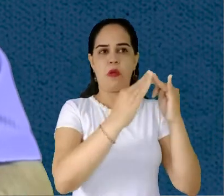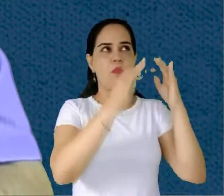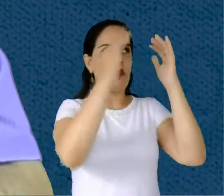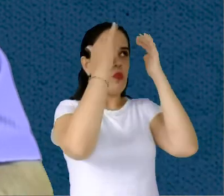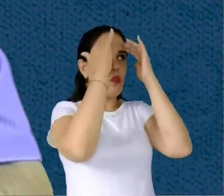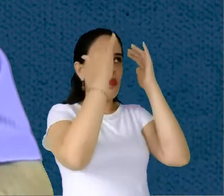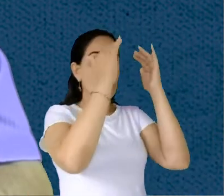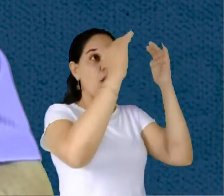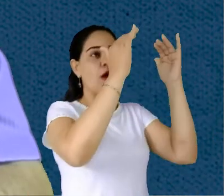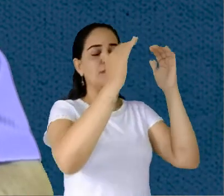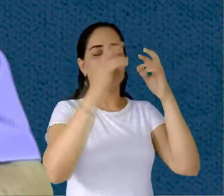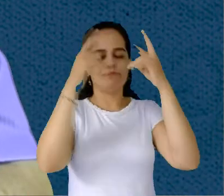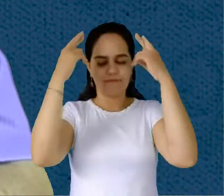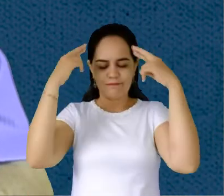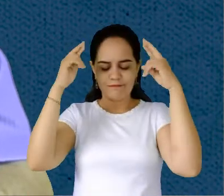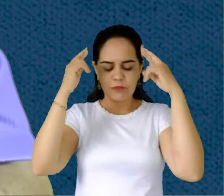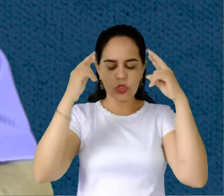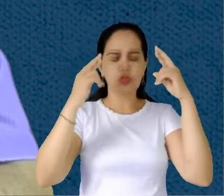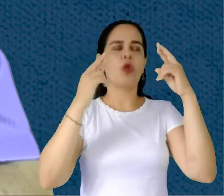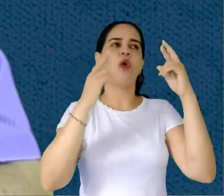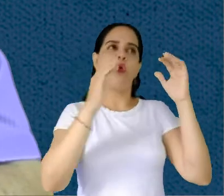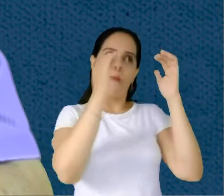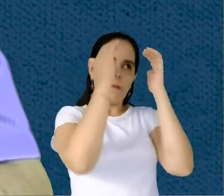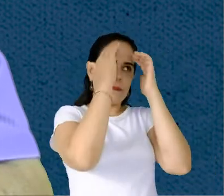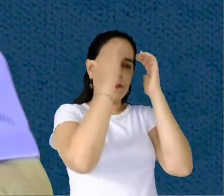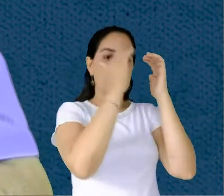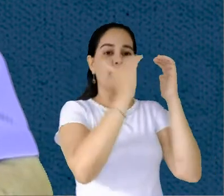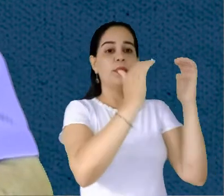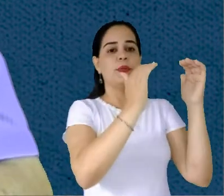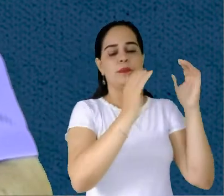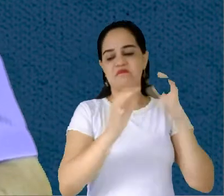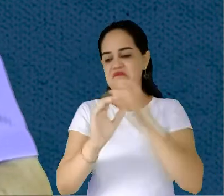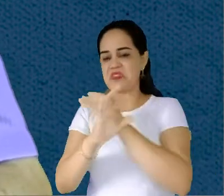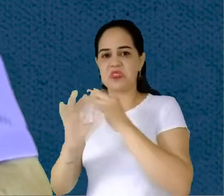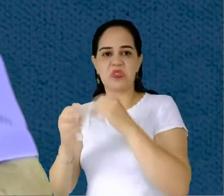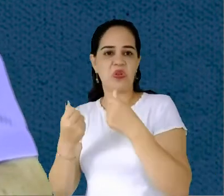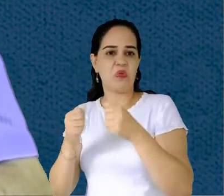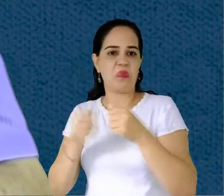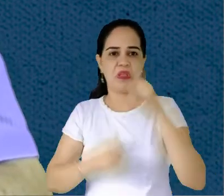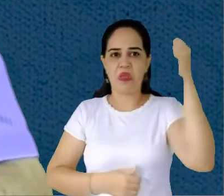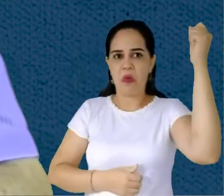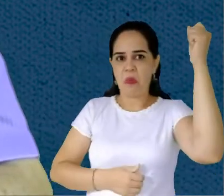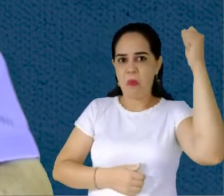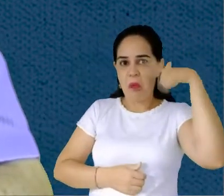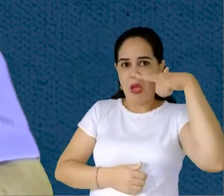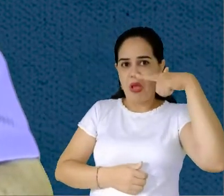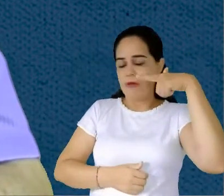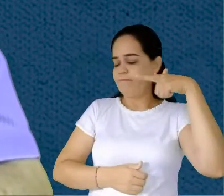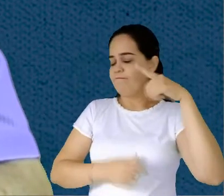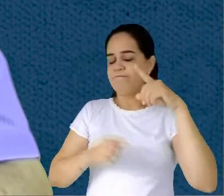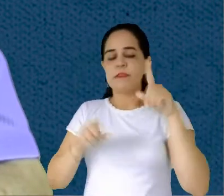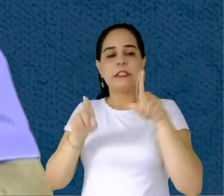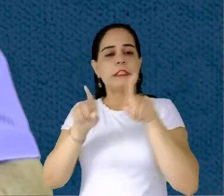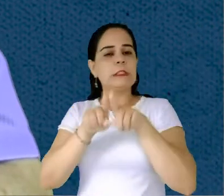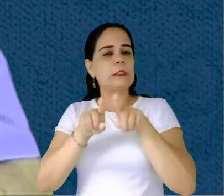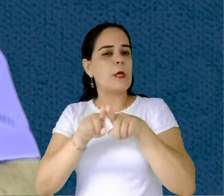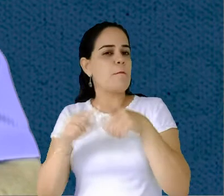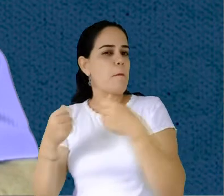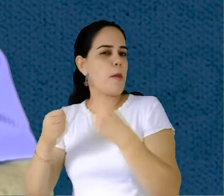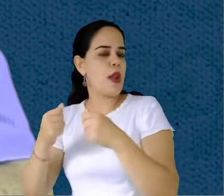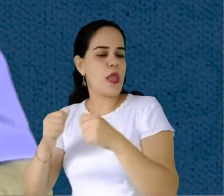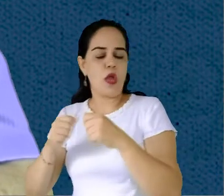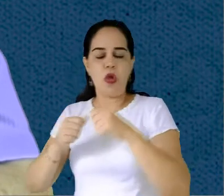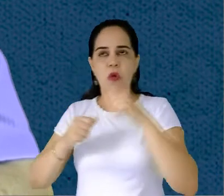Deus Todo-Poderoso e o Cordeiro. A cidade não precisa de sol, nem de lua que